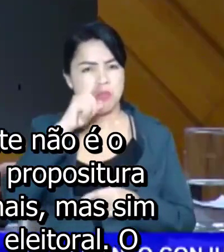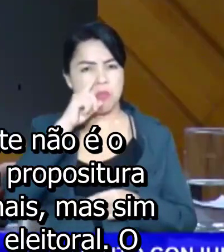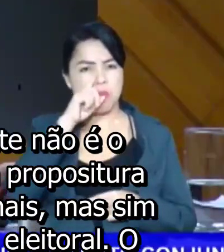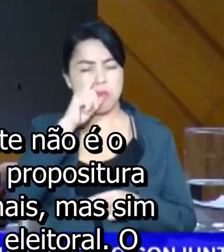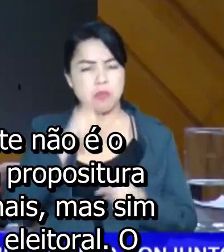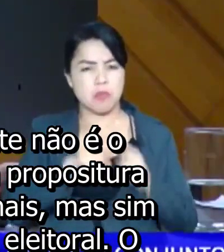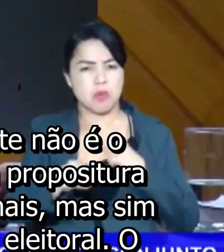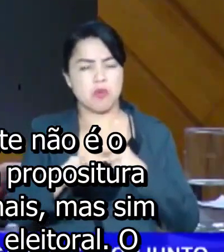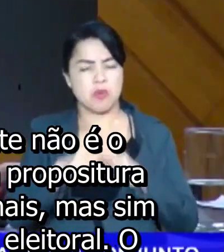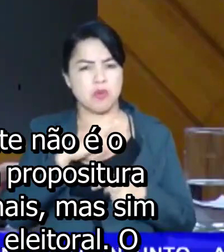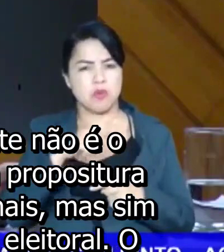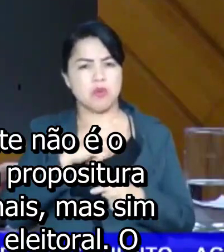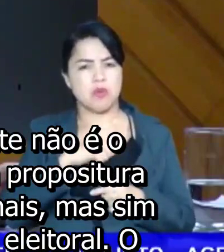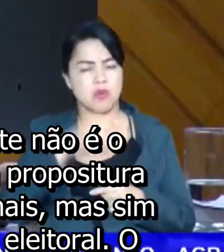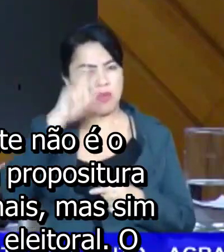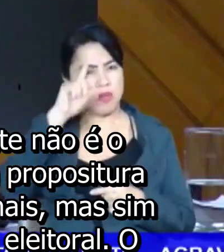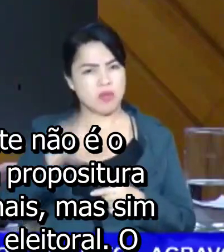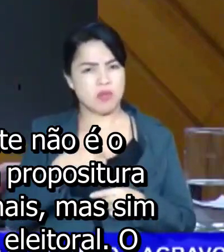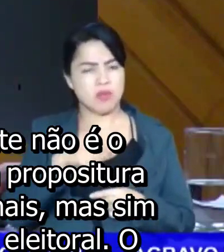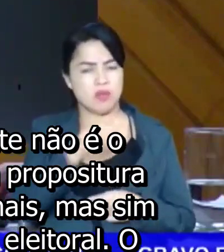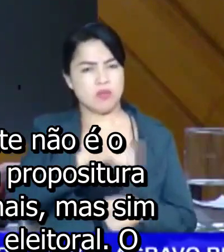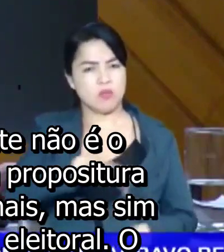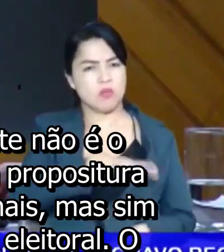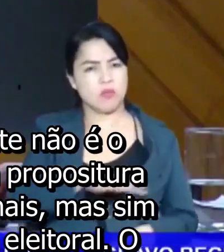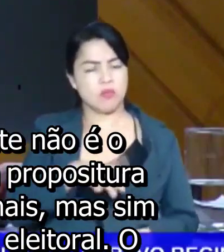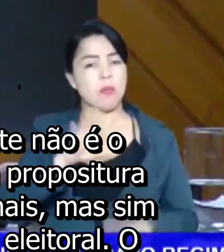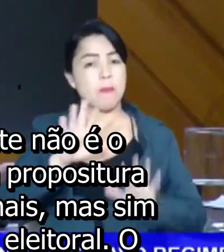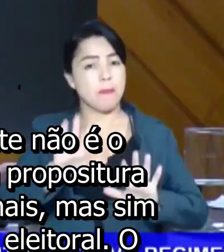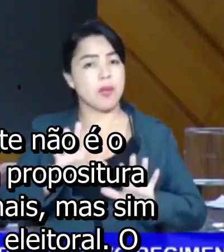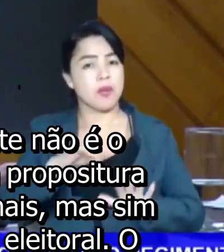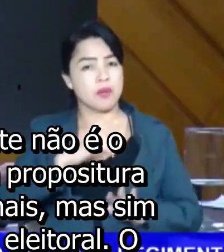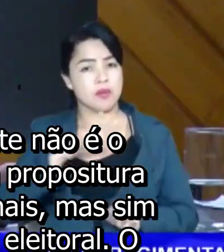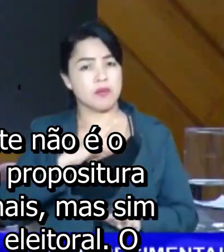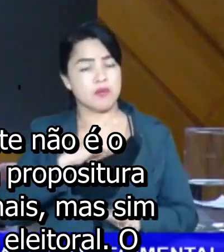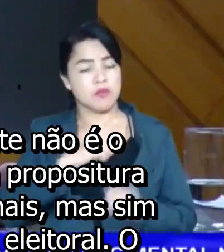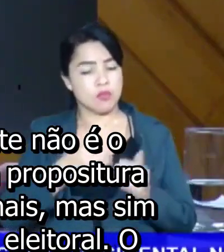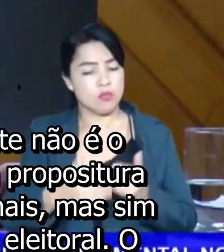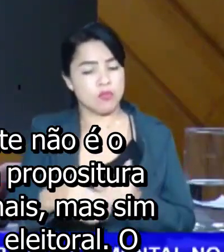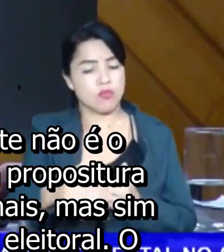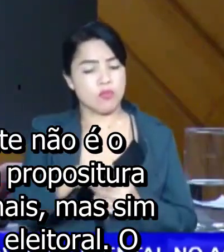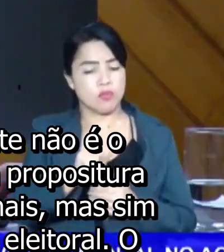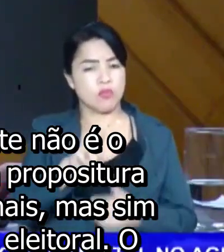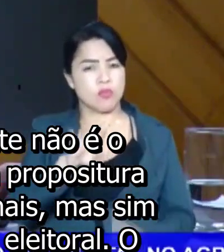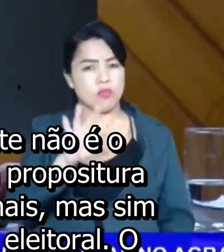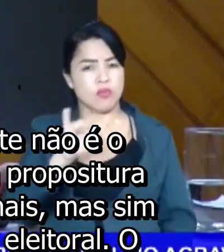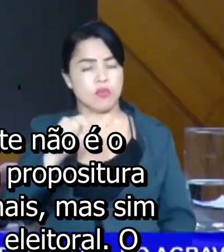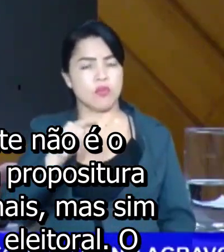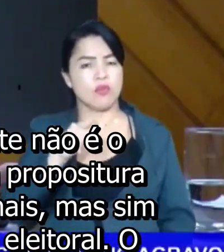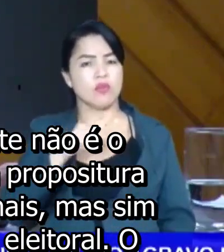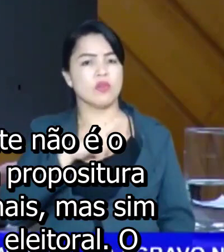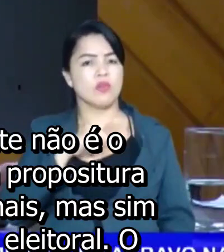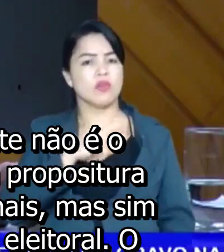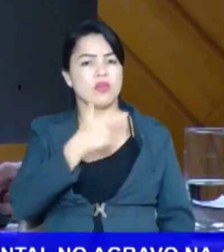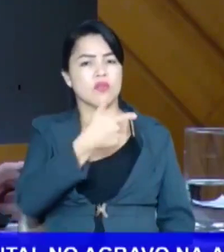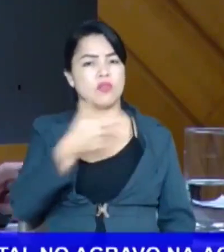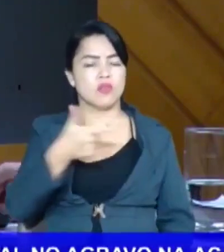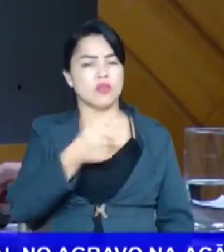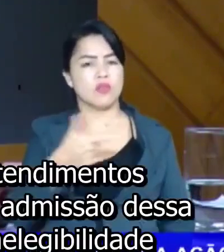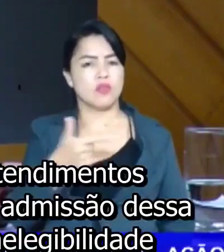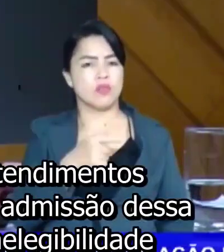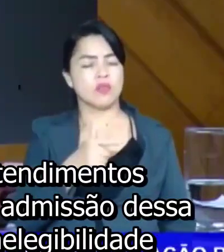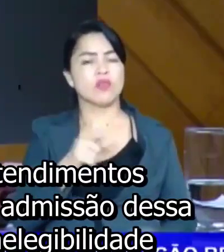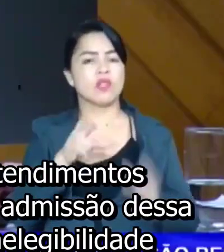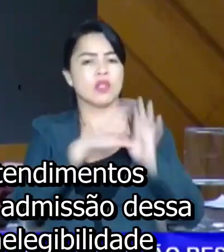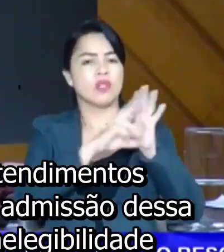rescisória em face de decisões proferidas pelos regionais, mas sim a disposição expressa do artigo 22 do Código Eleitoral.